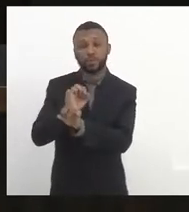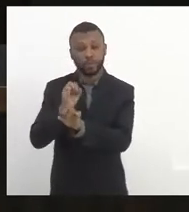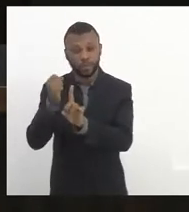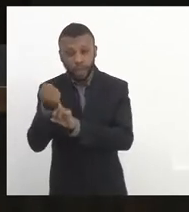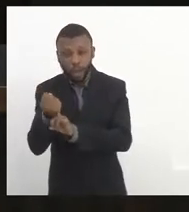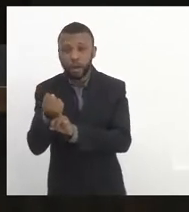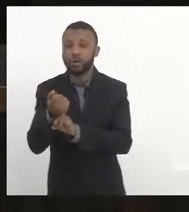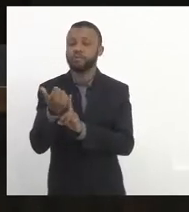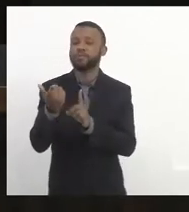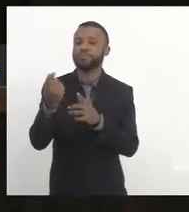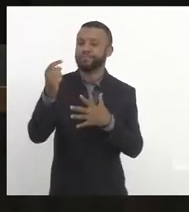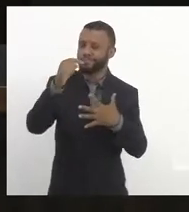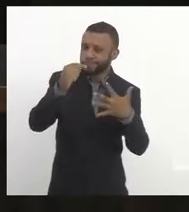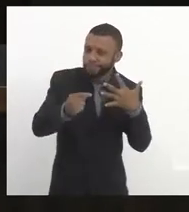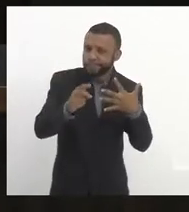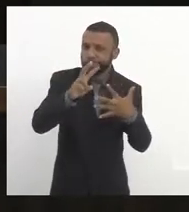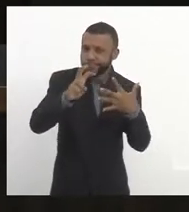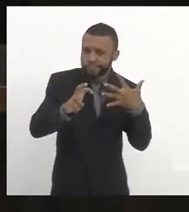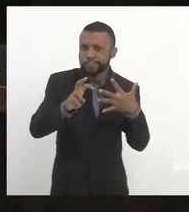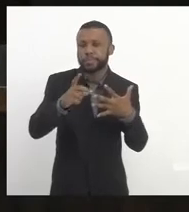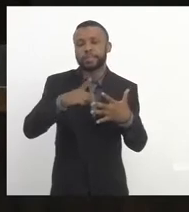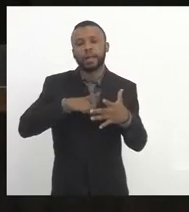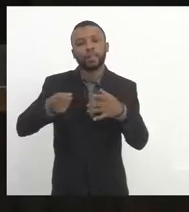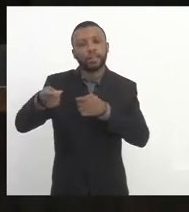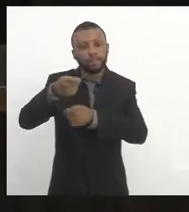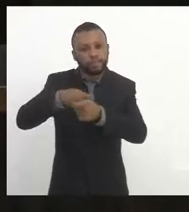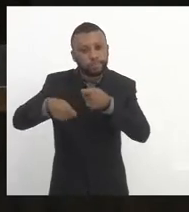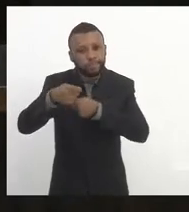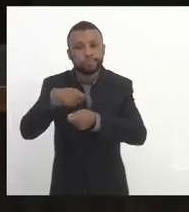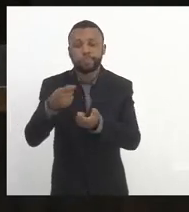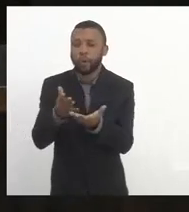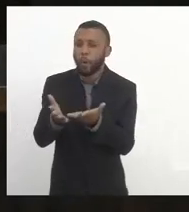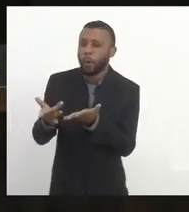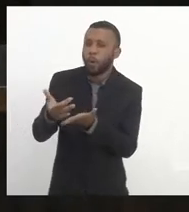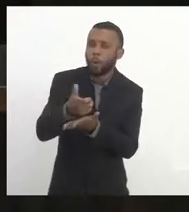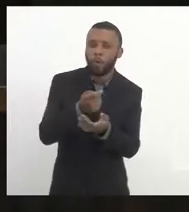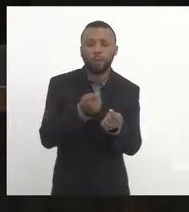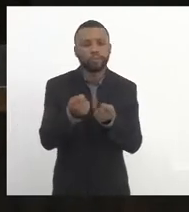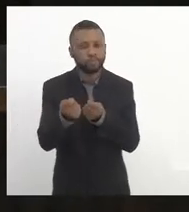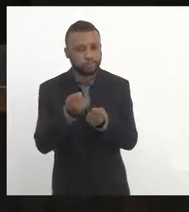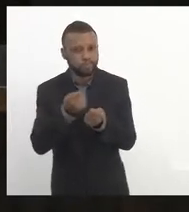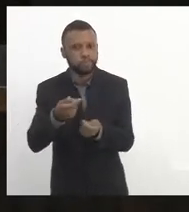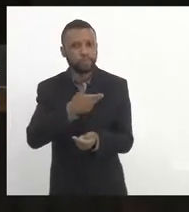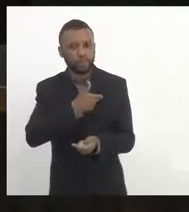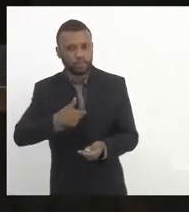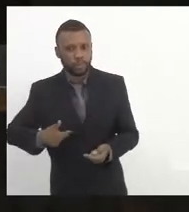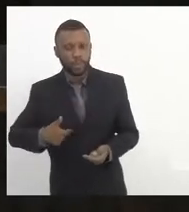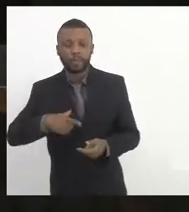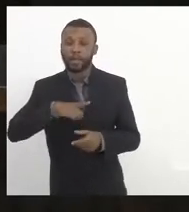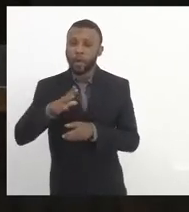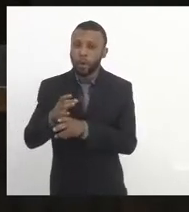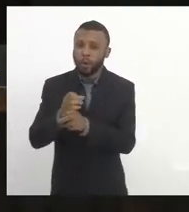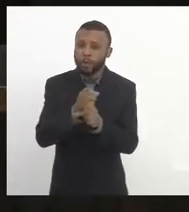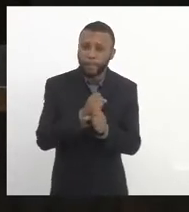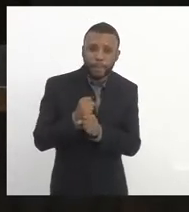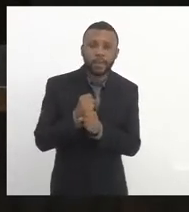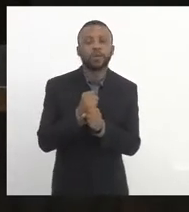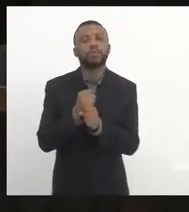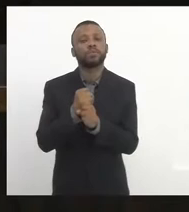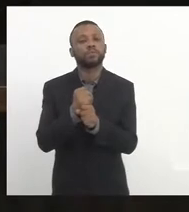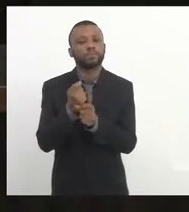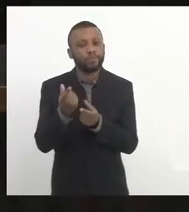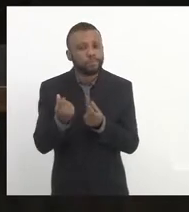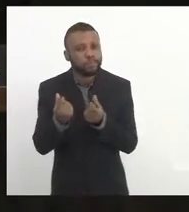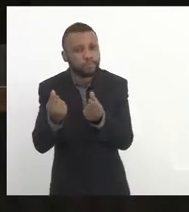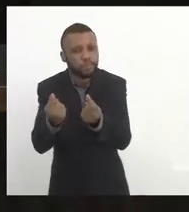Desenvolvimento Regional, e de tributação, controle da arrecadação estadual, fiscalização dos tributos estaduais e de orçamento, finanças, fiscalização financeira